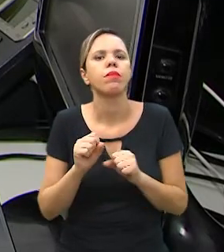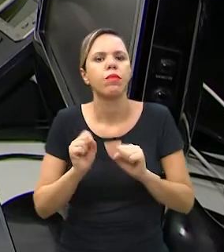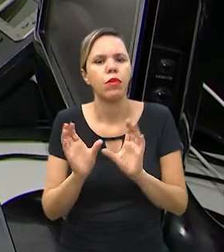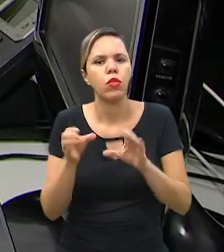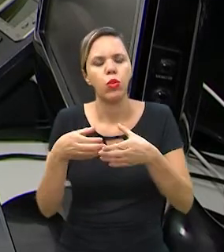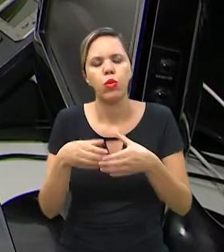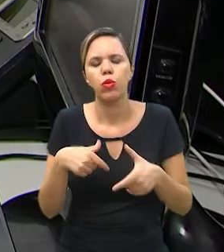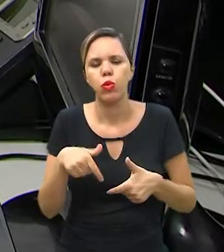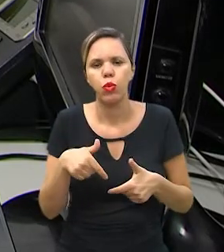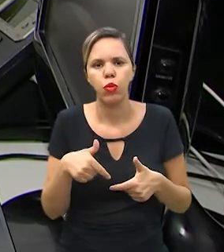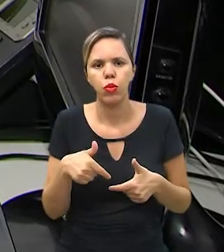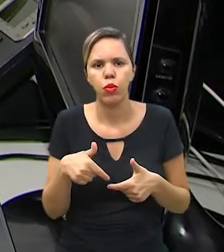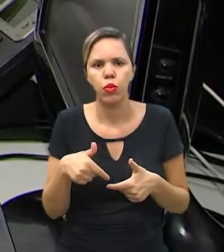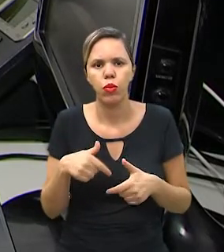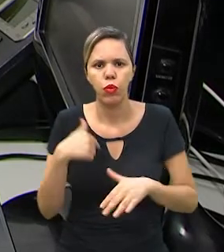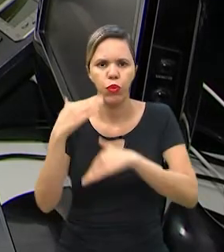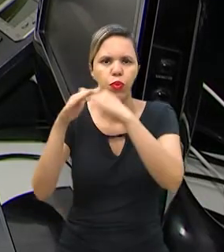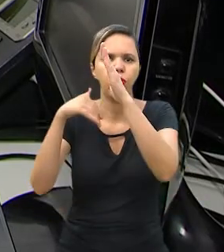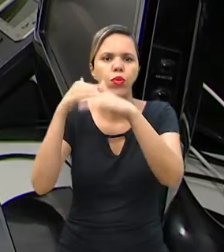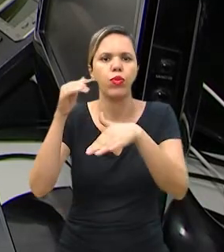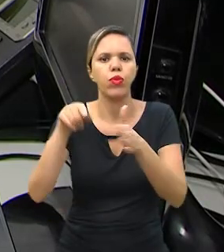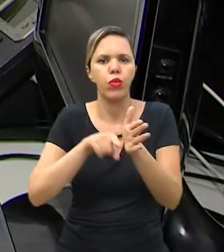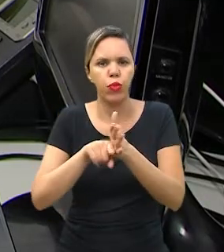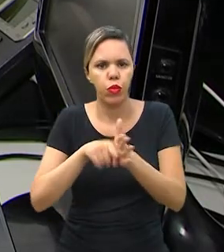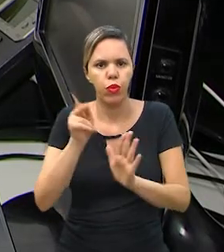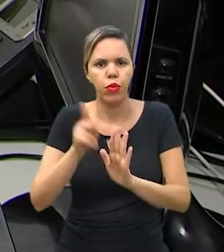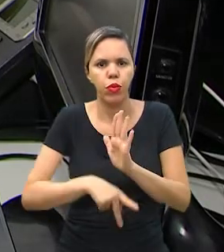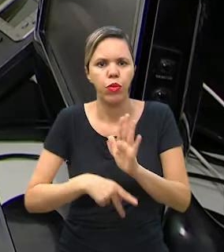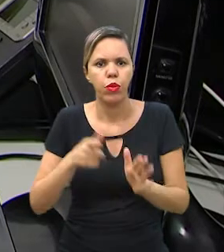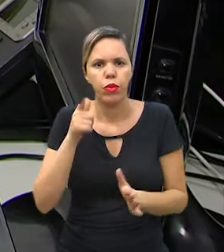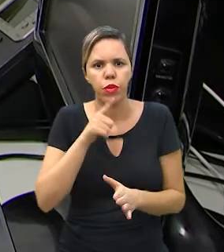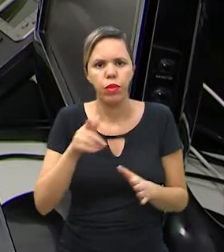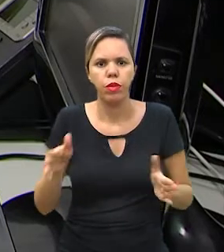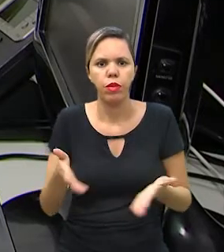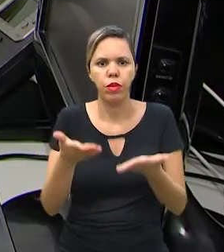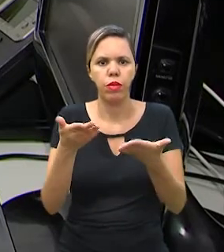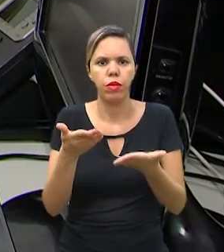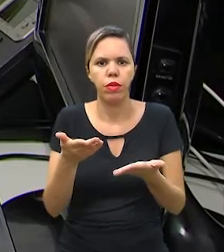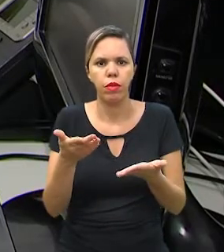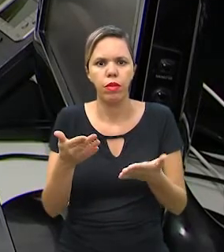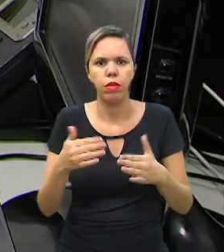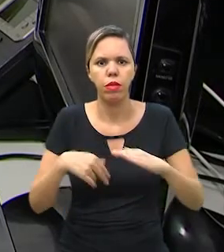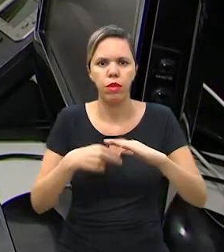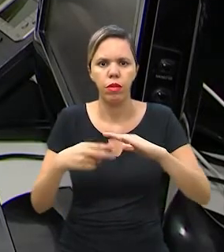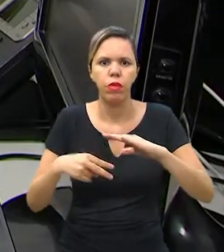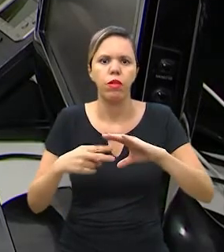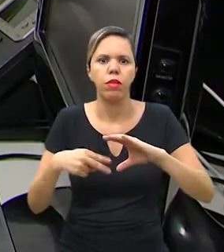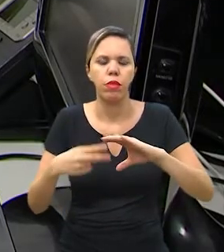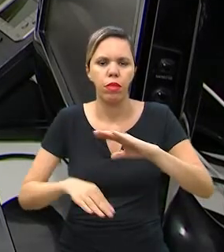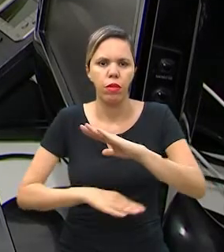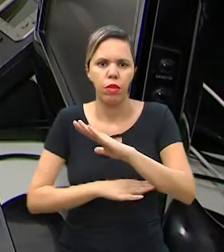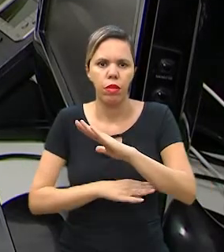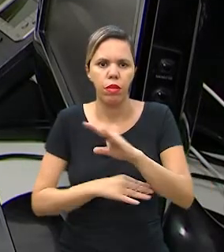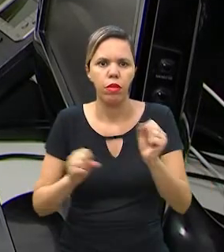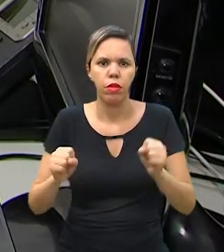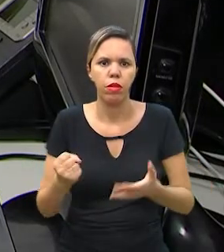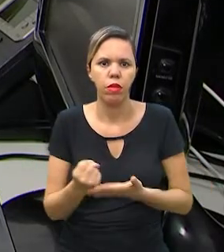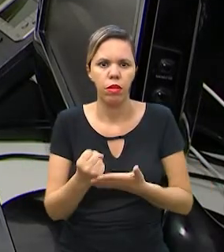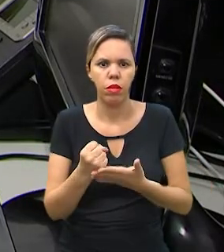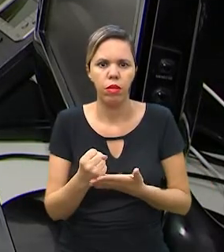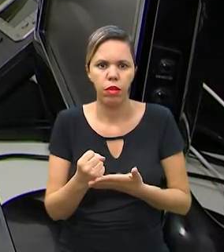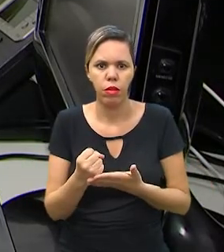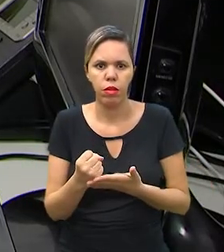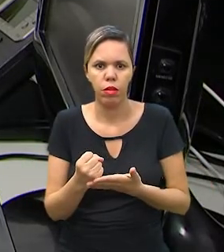através da comissão uma avanço nesses estudos ou no projeto Para viabilizar e ver como a Câmara Municipal de Campinas